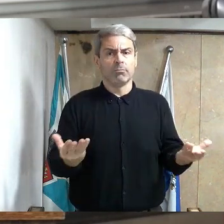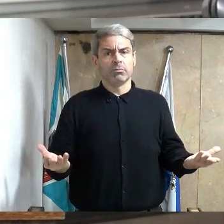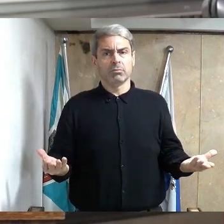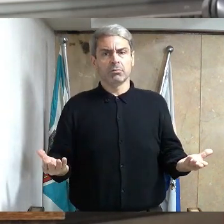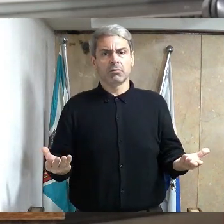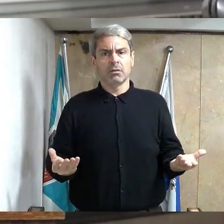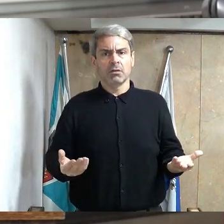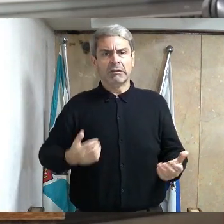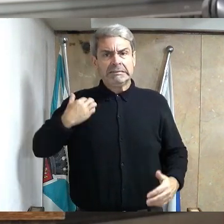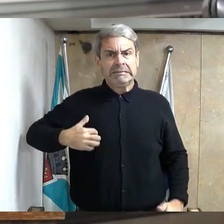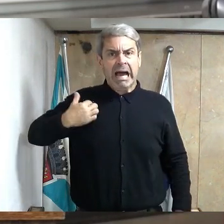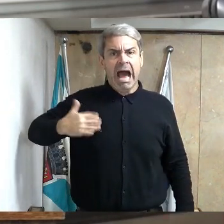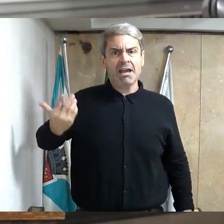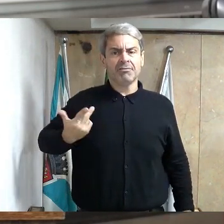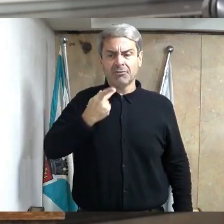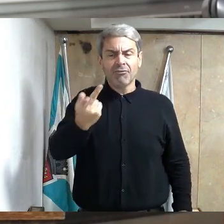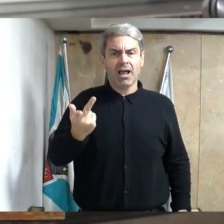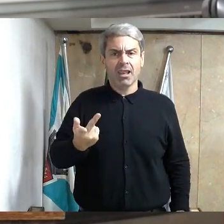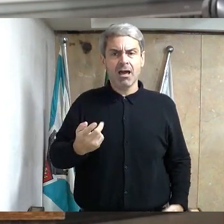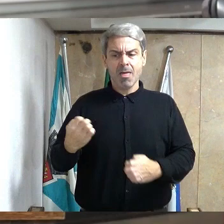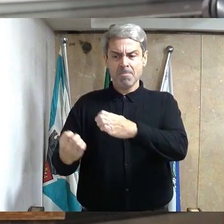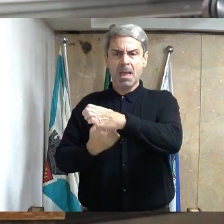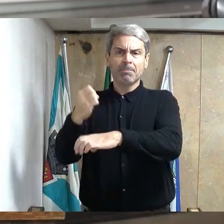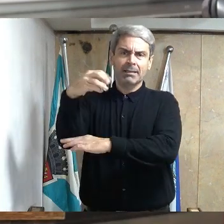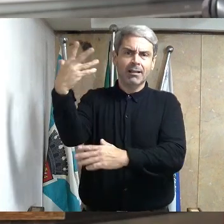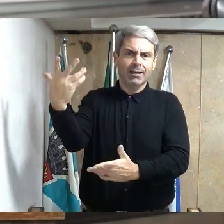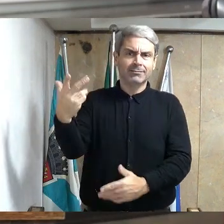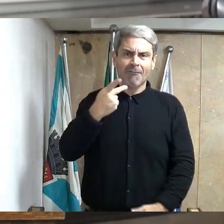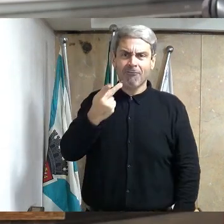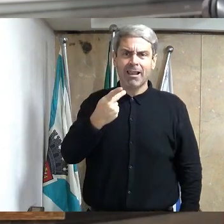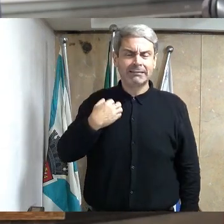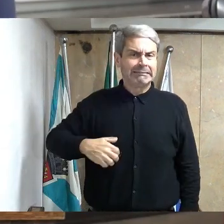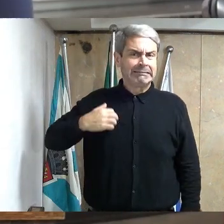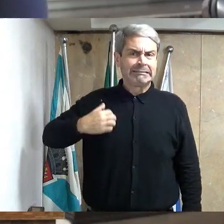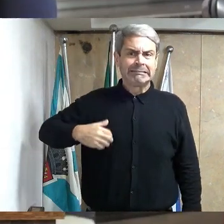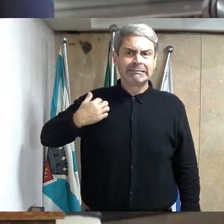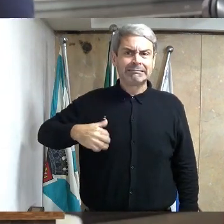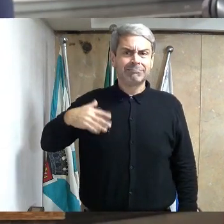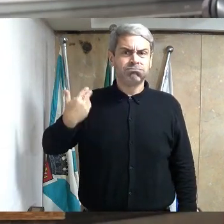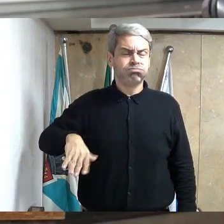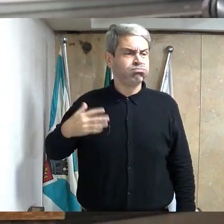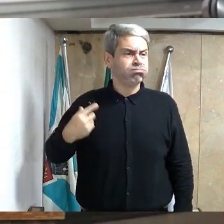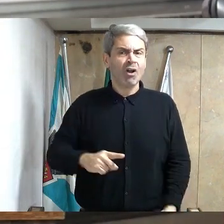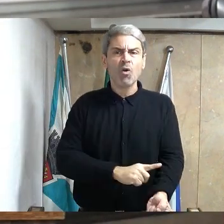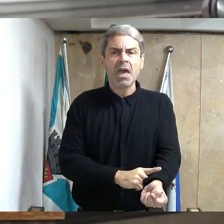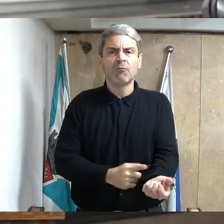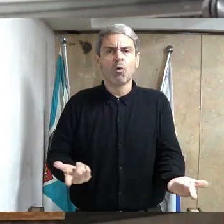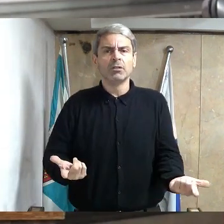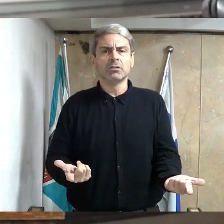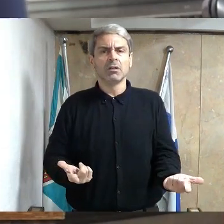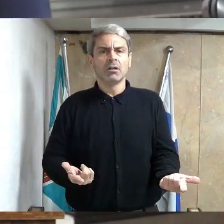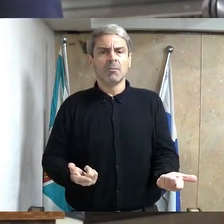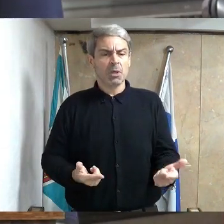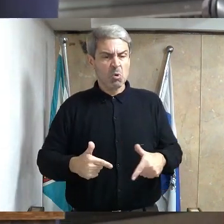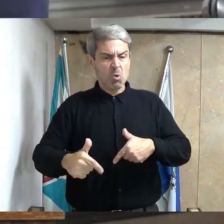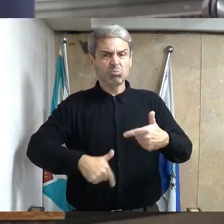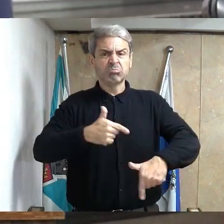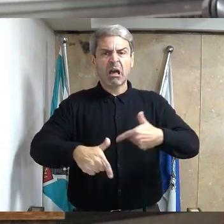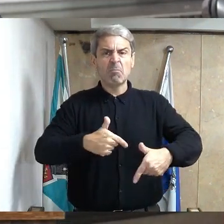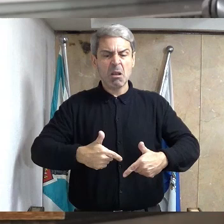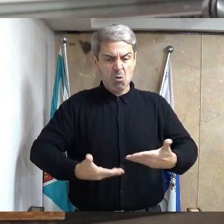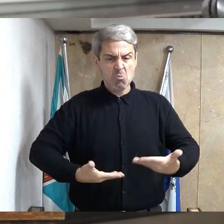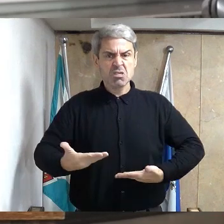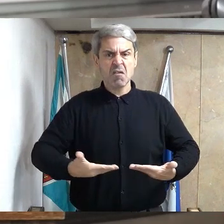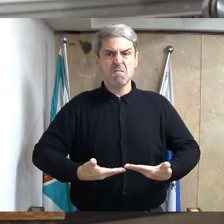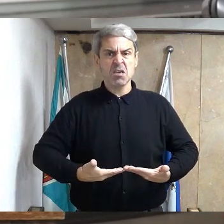dar raiva de falar dessa empresa que está prestando os desserviços, além de cobrar uma tarifa cara e injusta